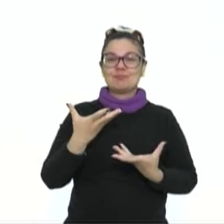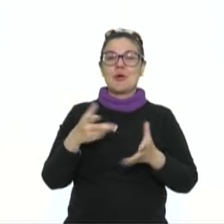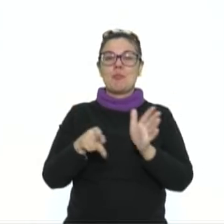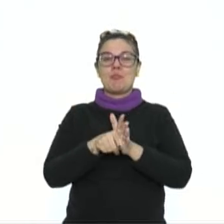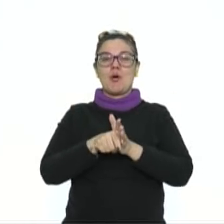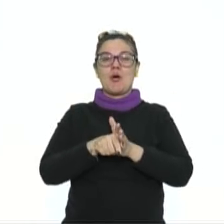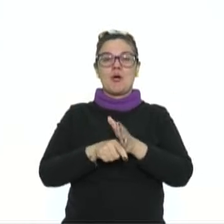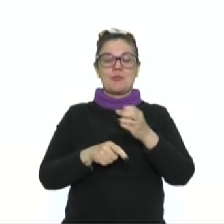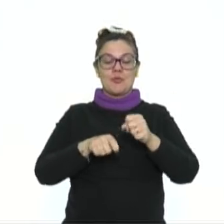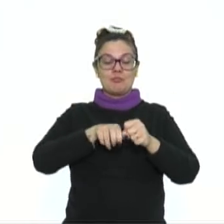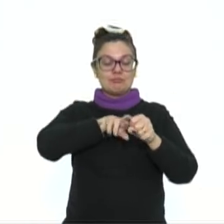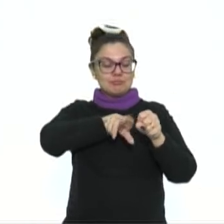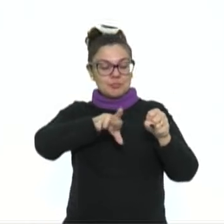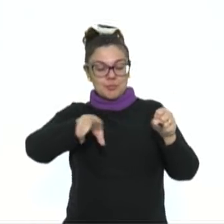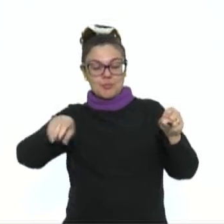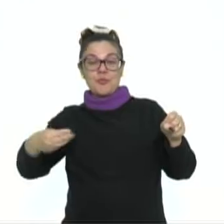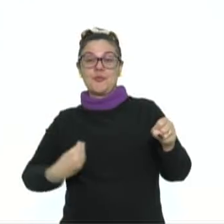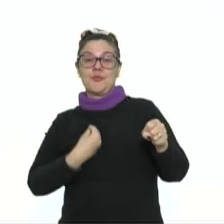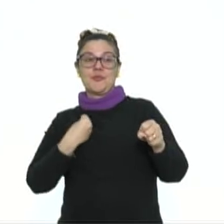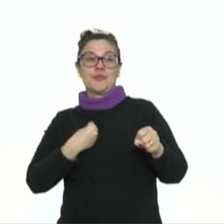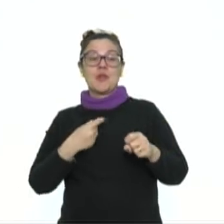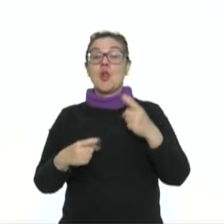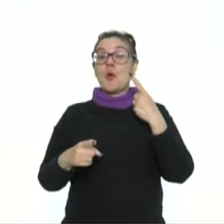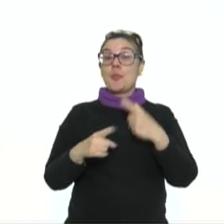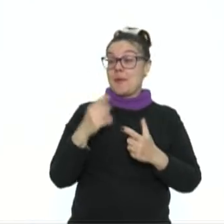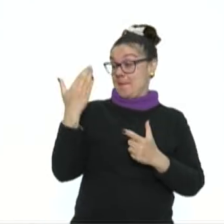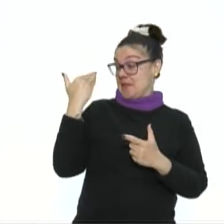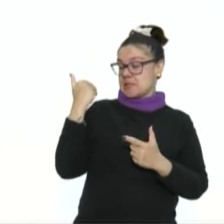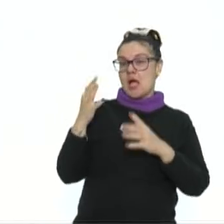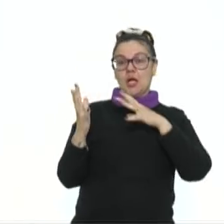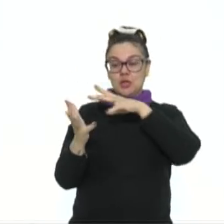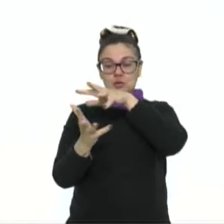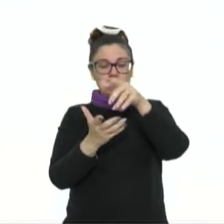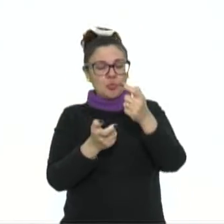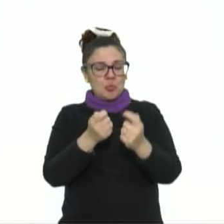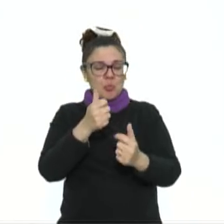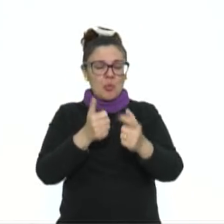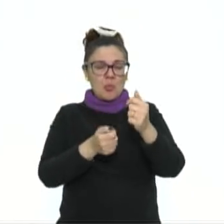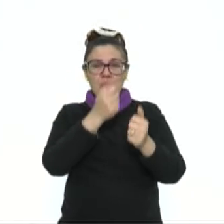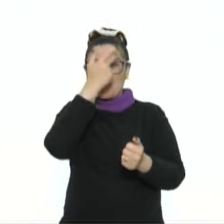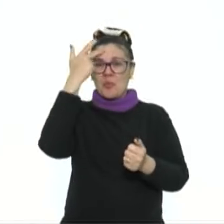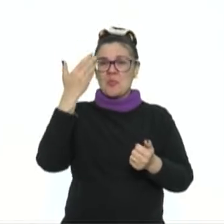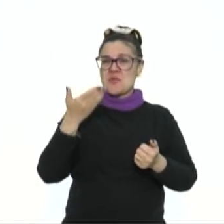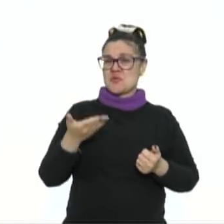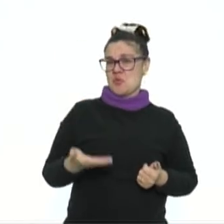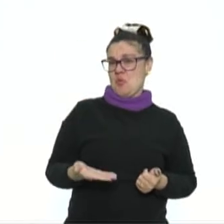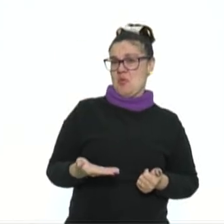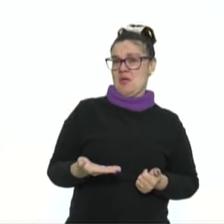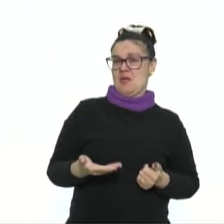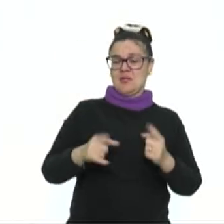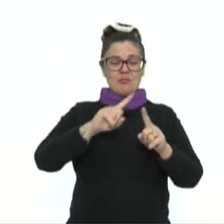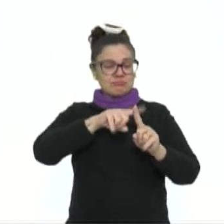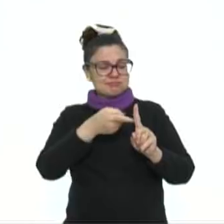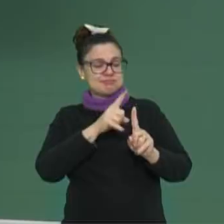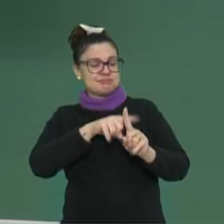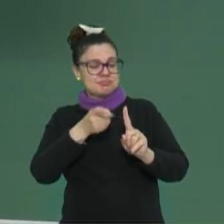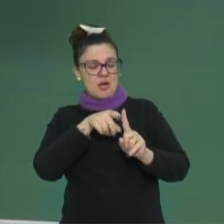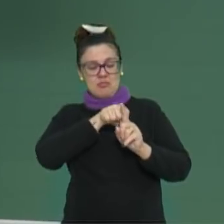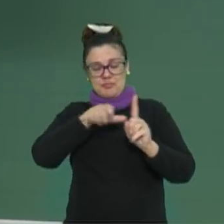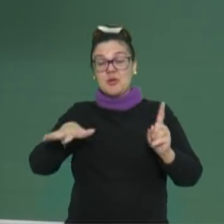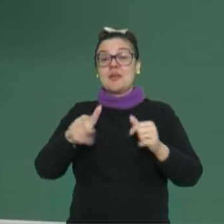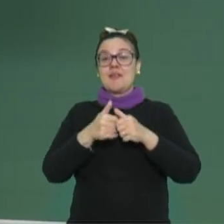Contexto: mundo pouco povoado. Né? Se a gente parar para pensar aqui, isso aí vem de muito tempo, né?